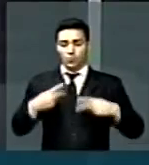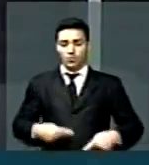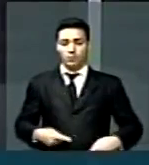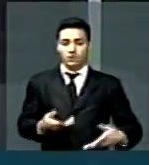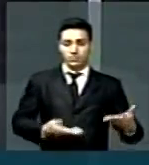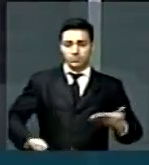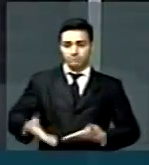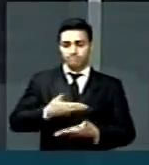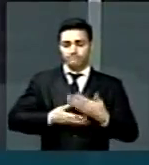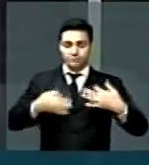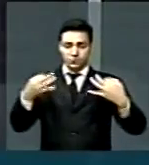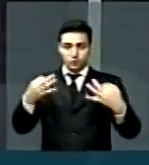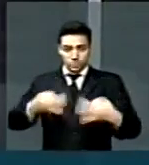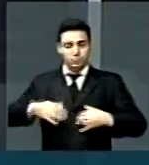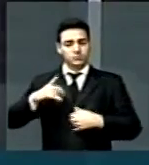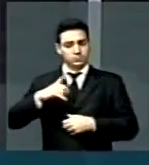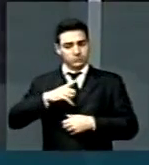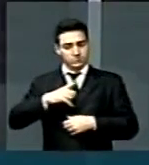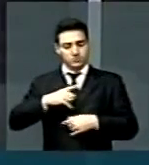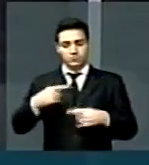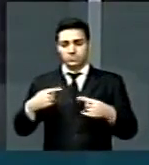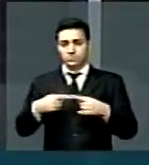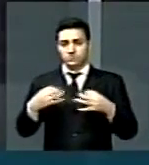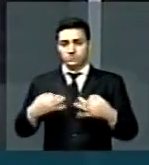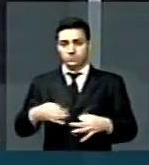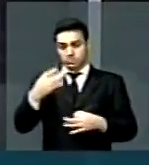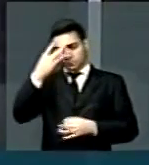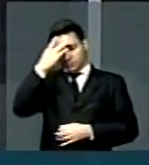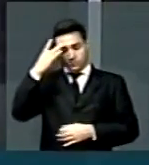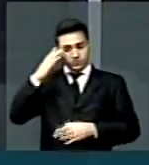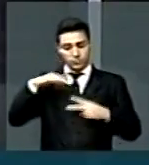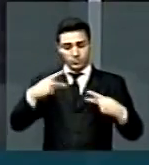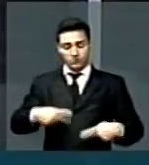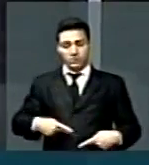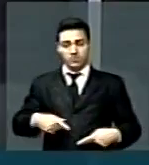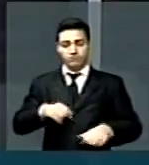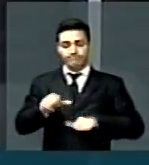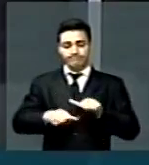mais justa, onde se dignifica o ser humano.